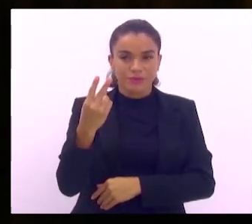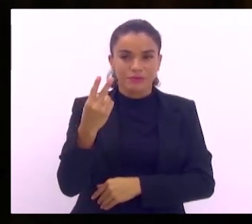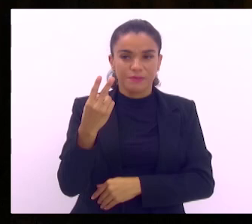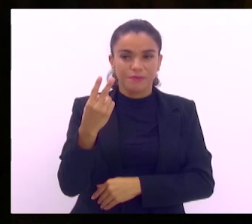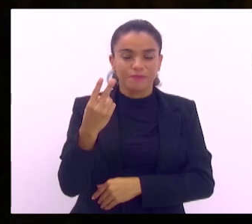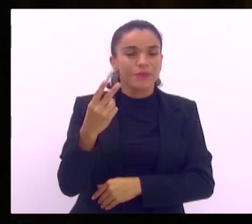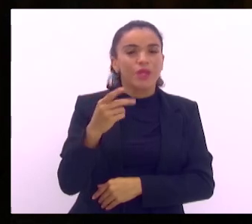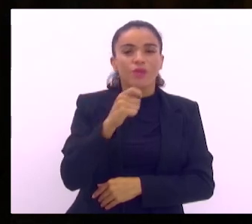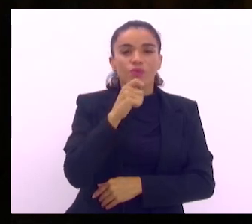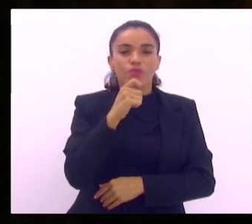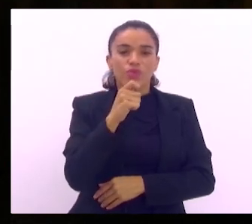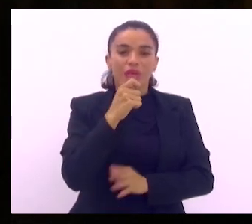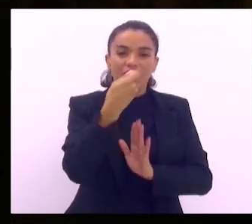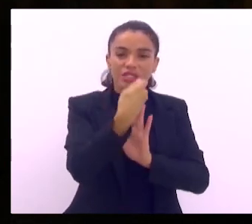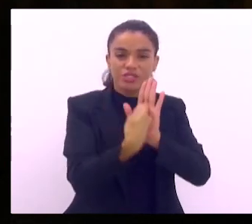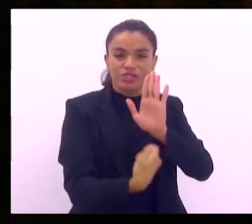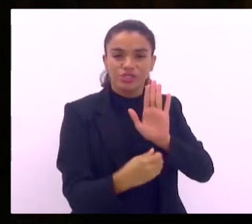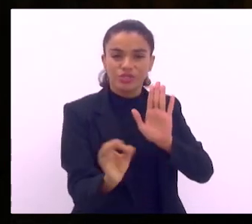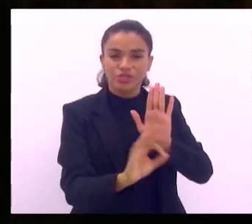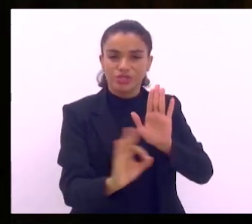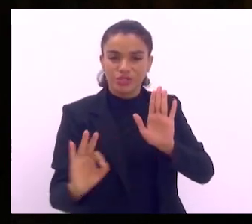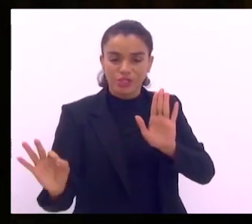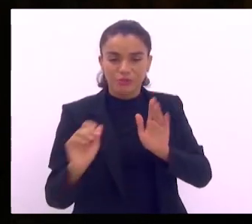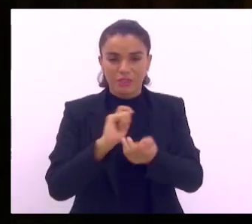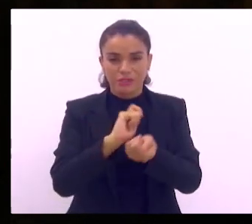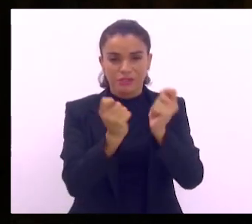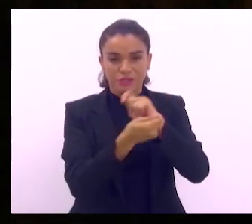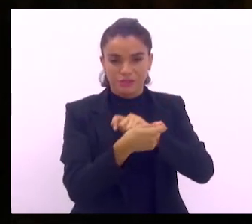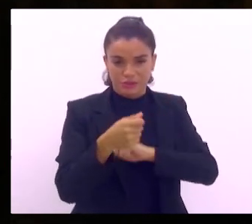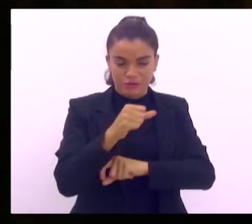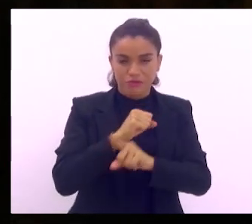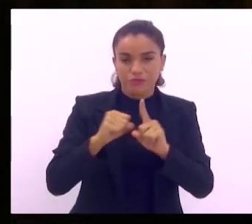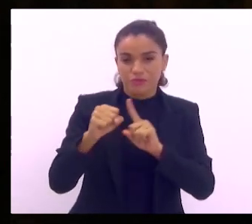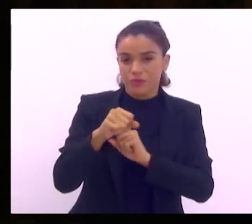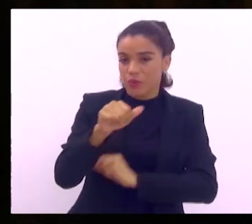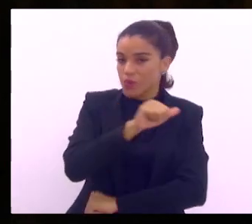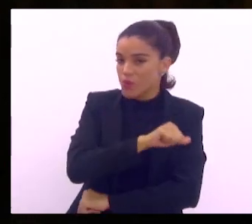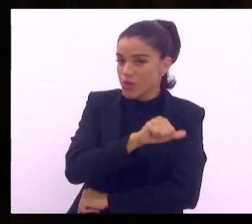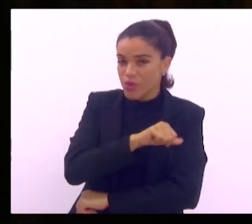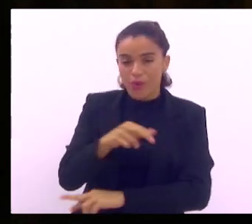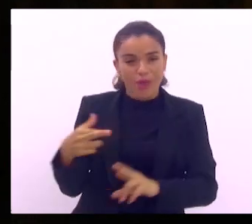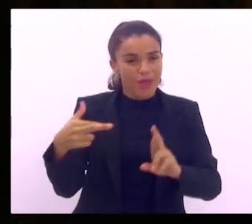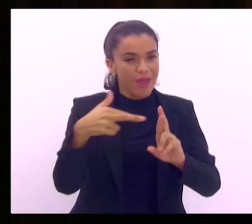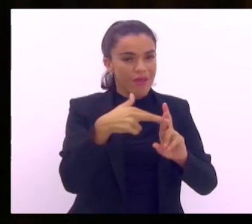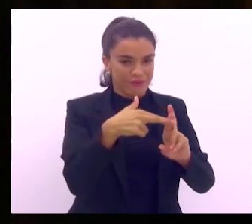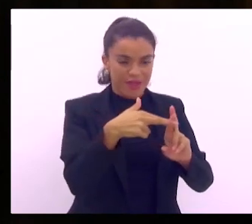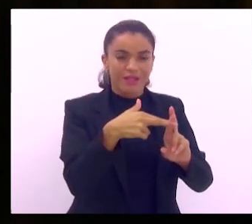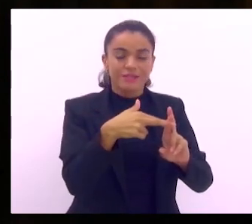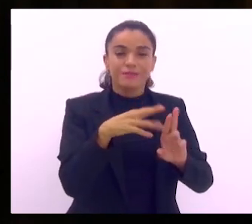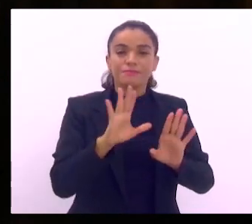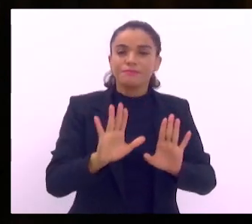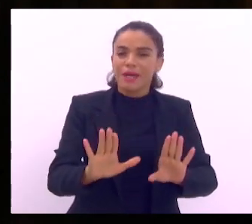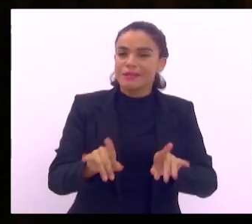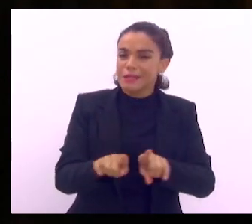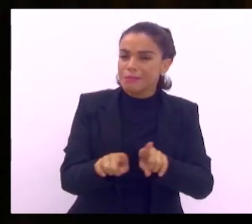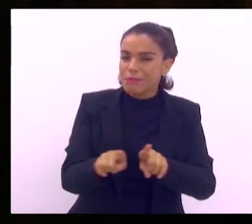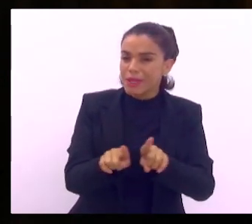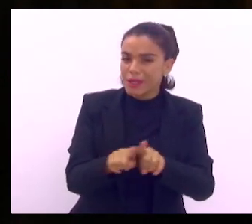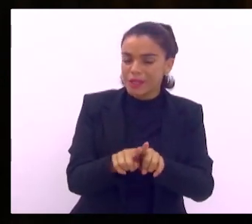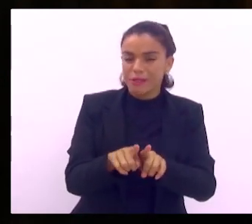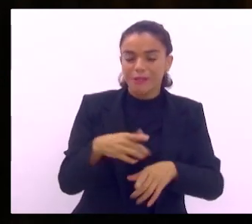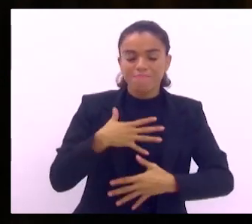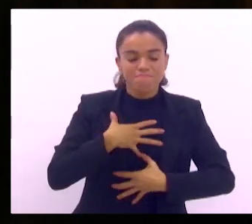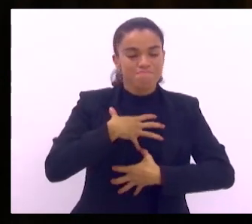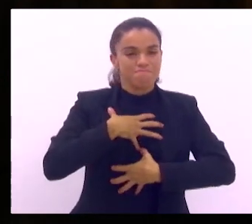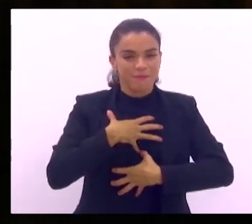não escritos, mas que transformam uma sociedade. O Rio de Janeiro é um exemplo e referência para isso. E só queria fazer um registro que me encheu